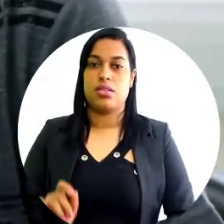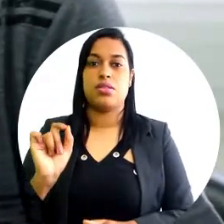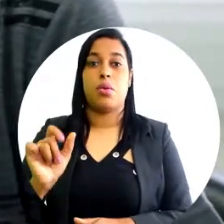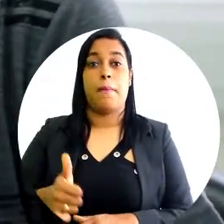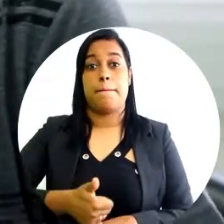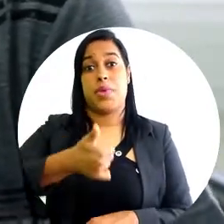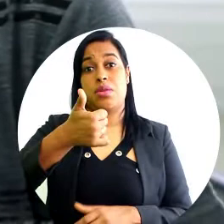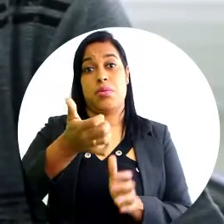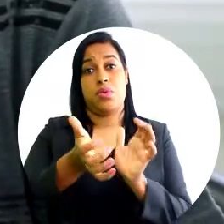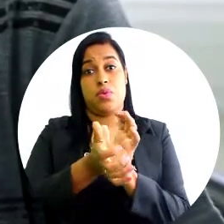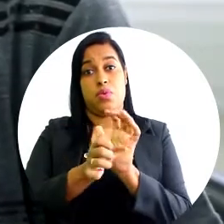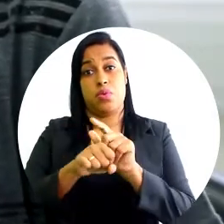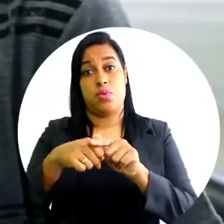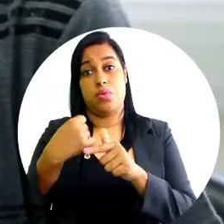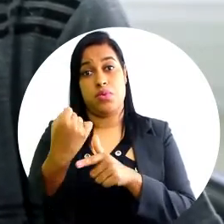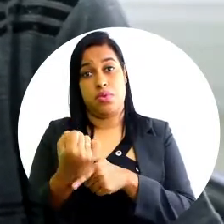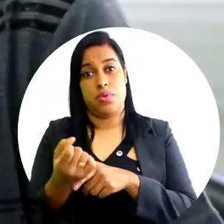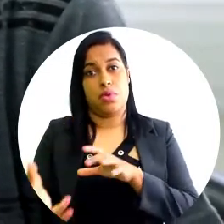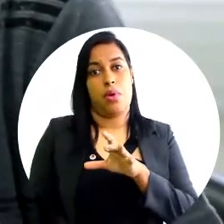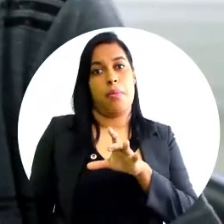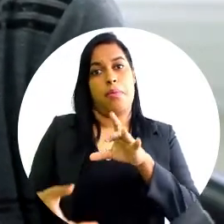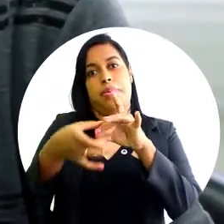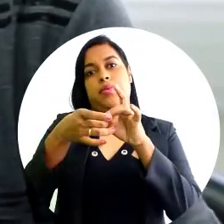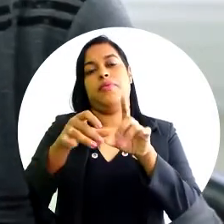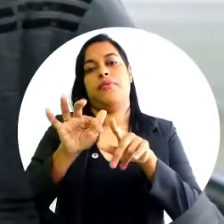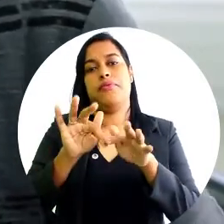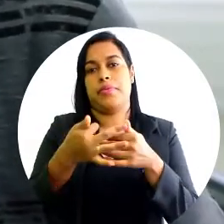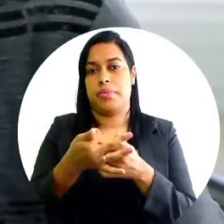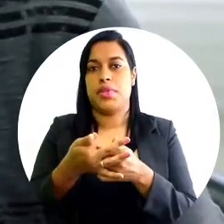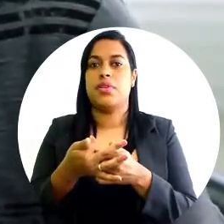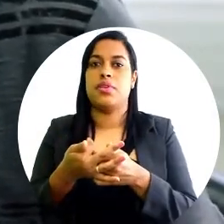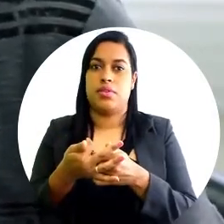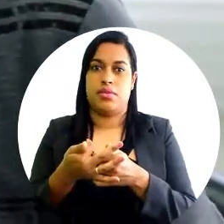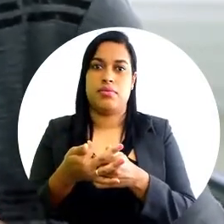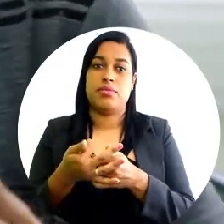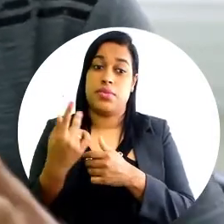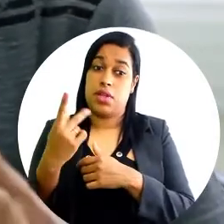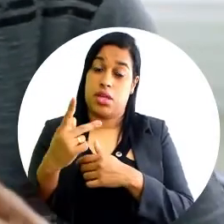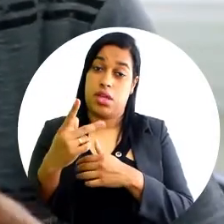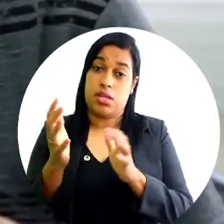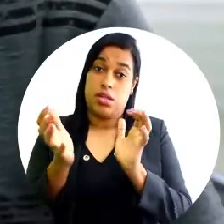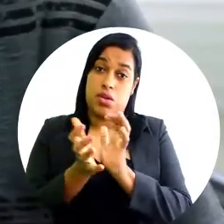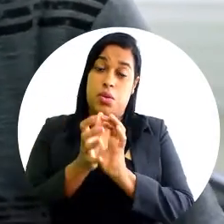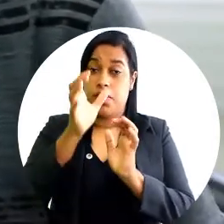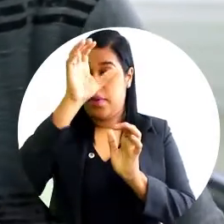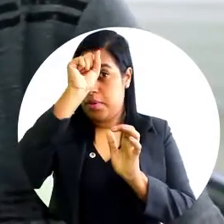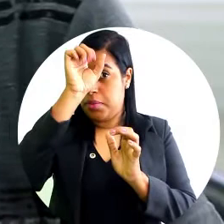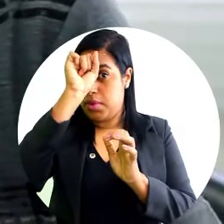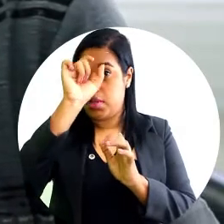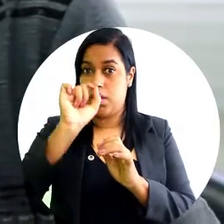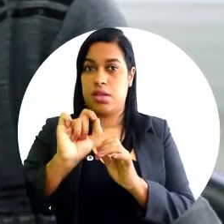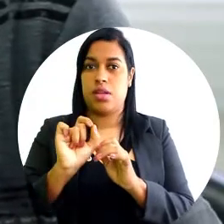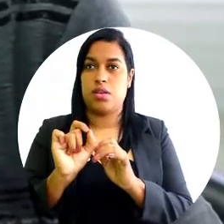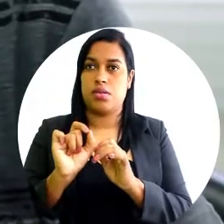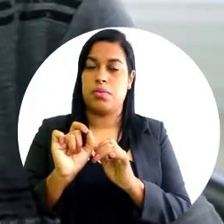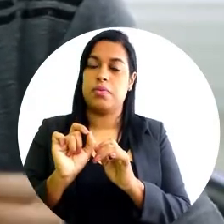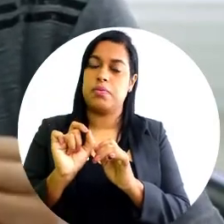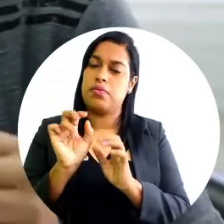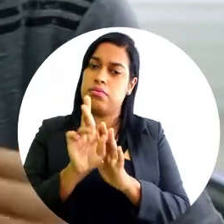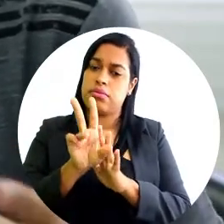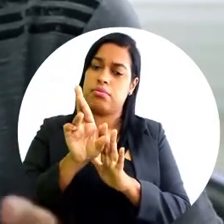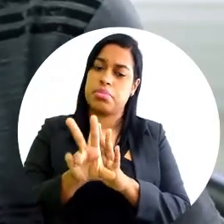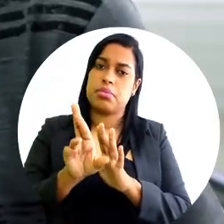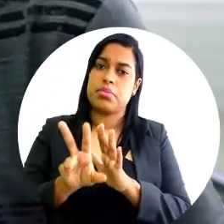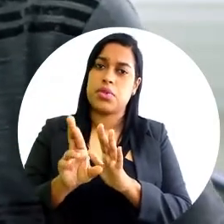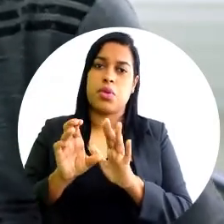criança nasce, o primeiro grupo social que ele está vinculado é a sua família. E deste grupo ele vai aprender